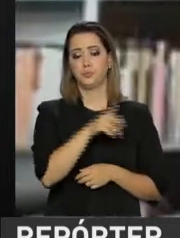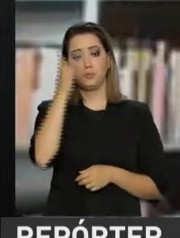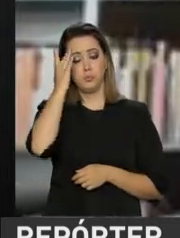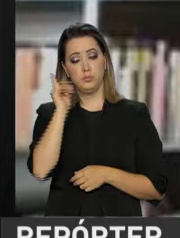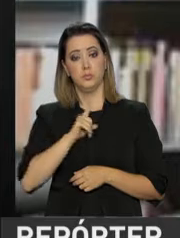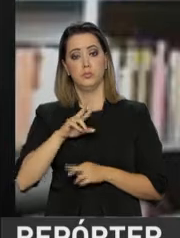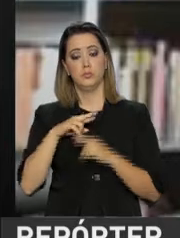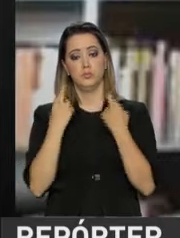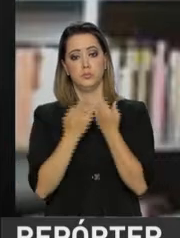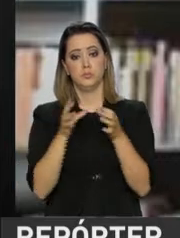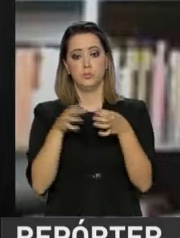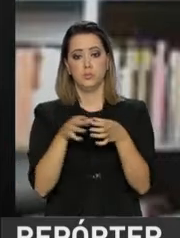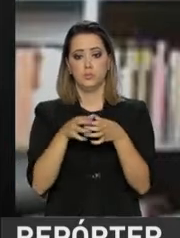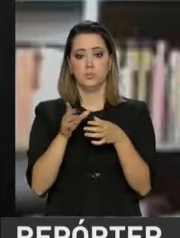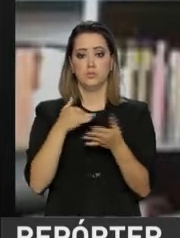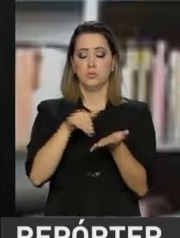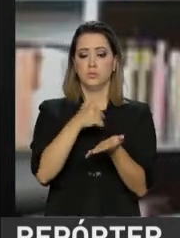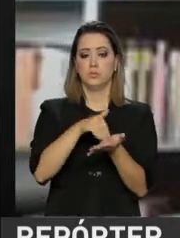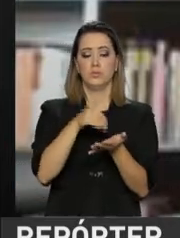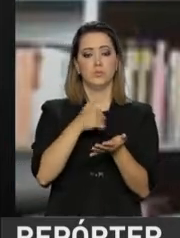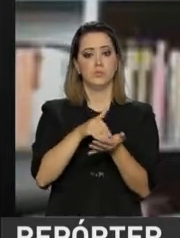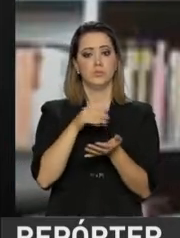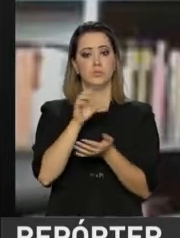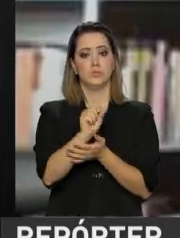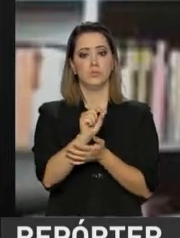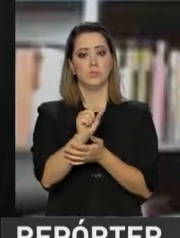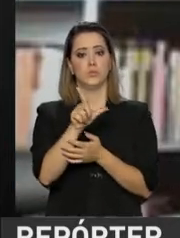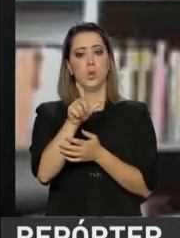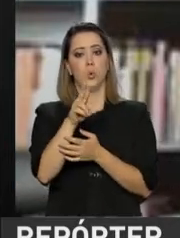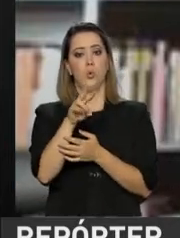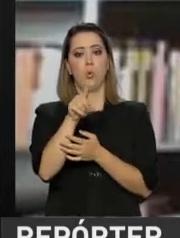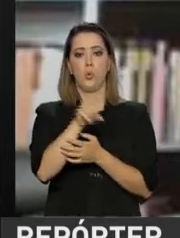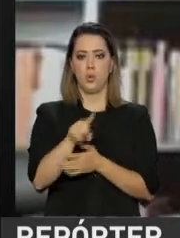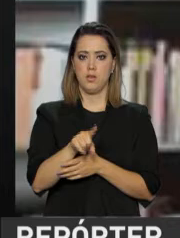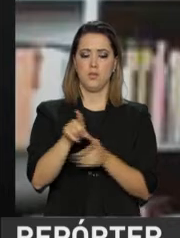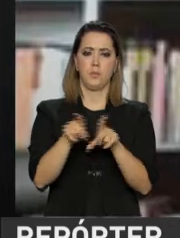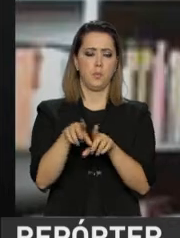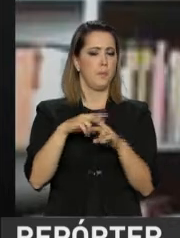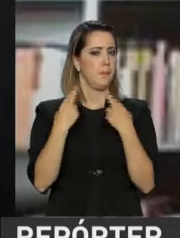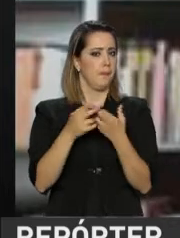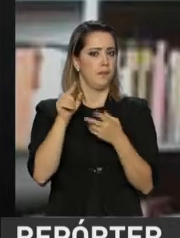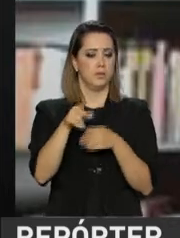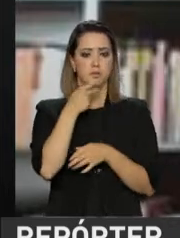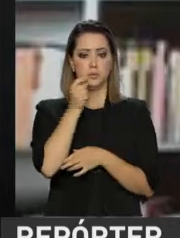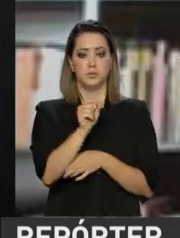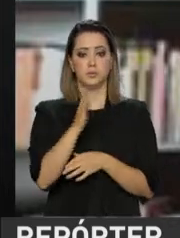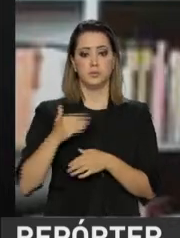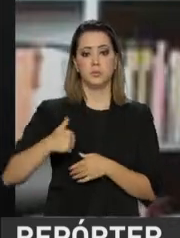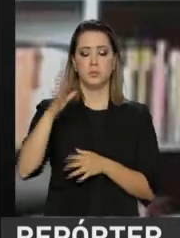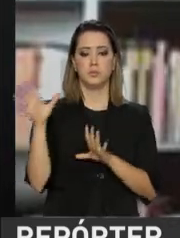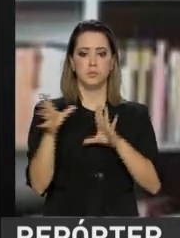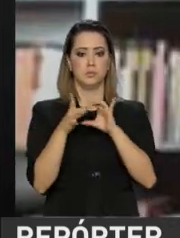dos estados americanos com o secretário geral luis almagro nessa reunião que ele deve falar sobre uma melhor